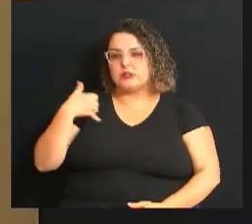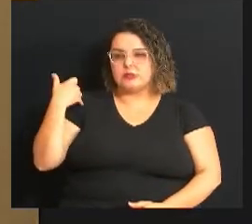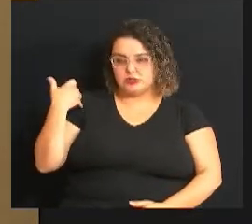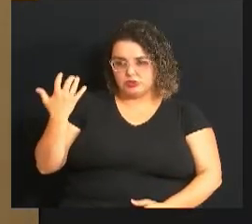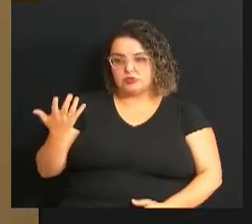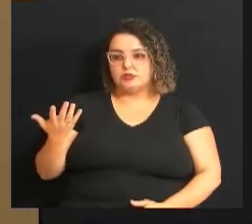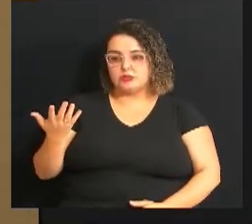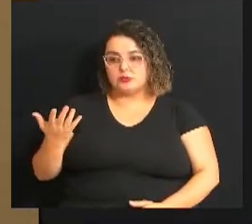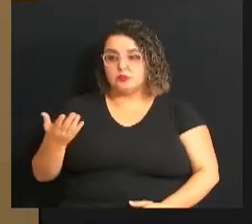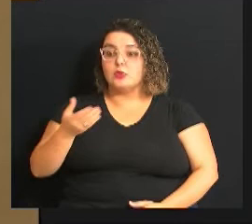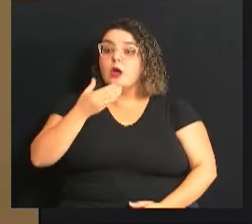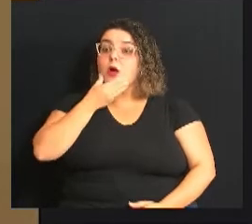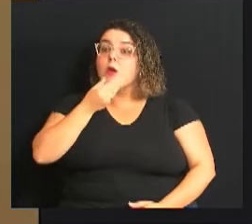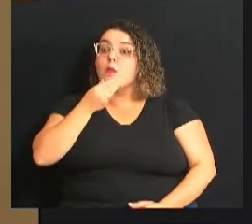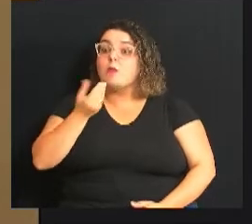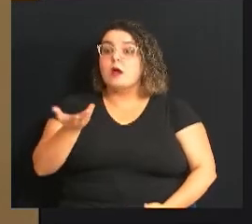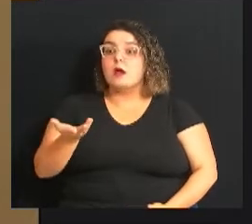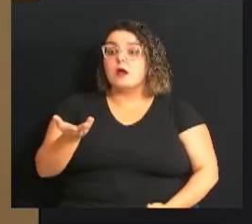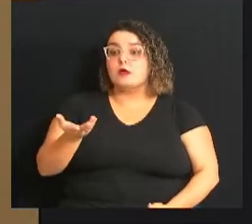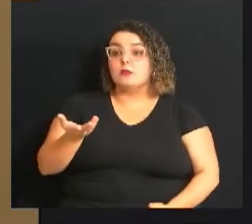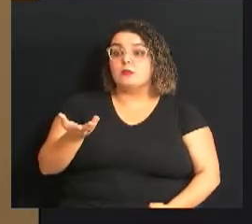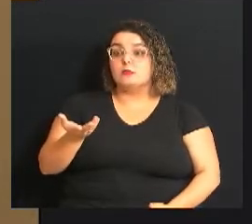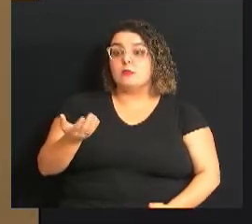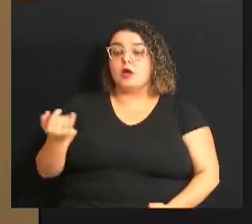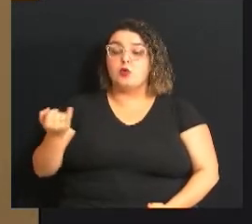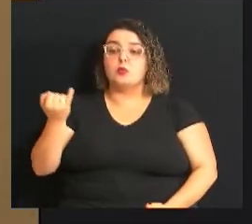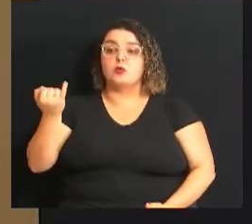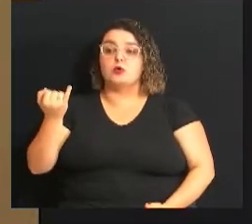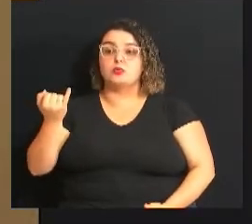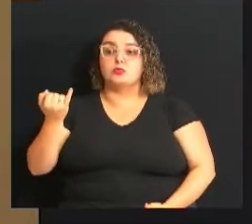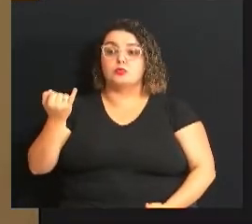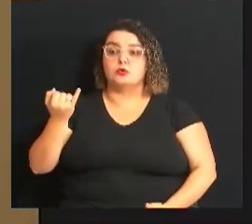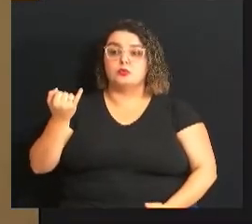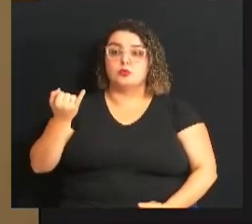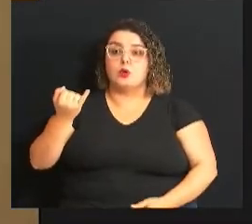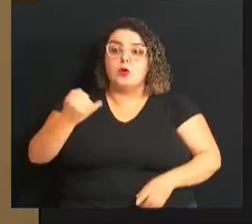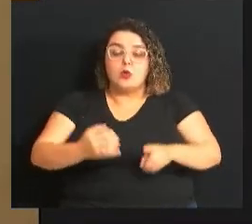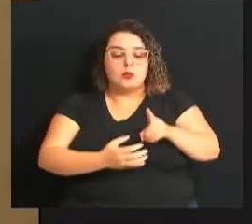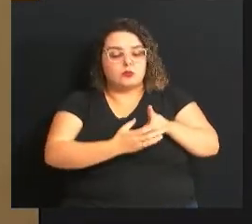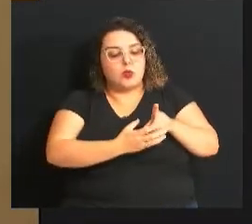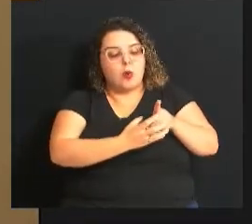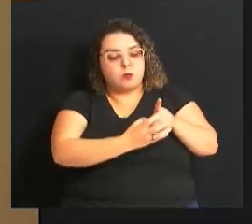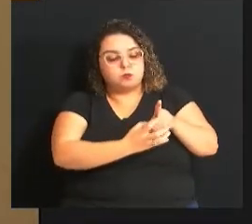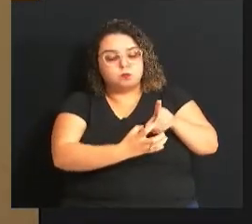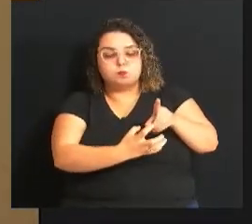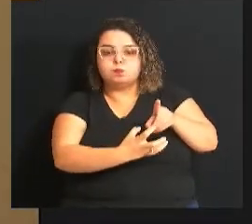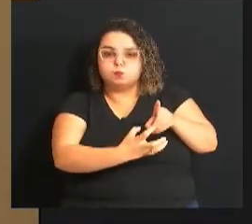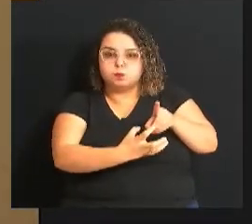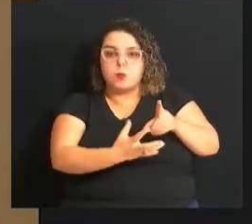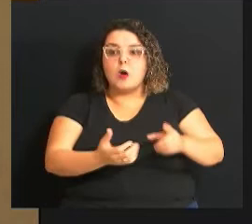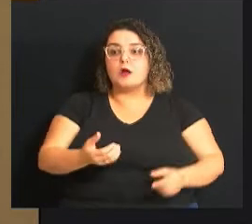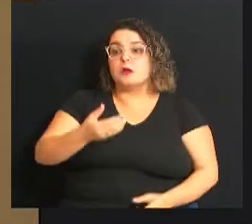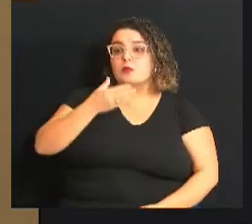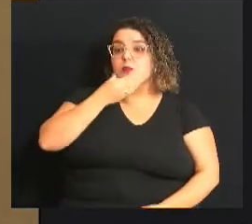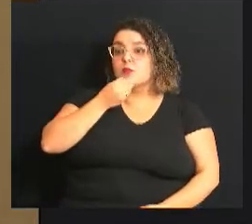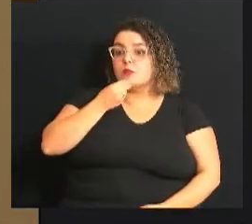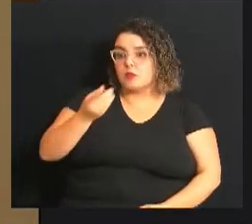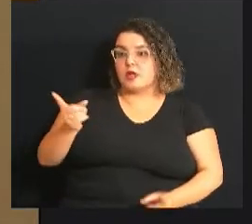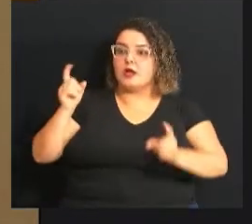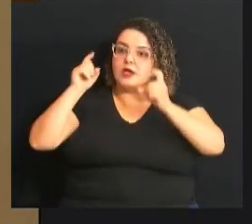Para menino, a gente considera a importância do aumento do volume testicular. Então, muitas vezes, para menino, é difícil para a